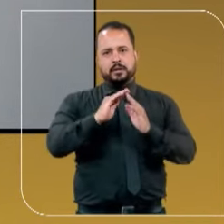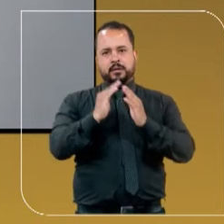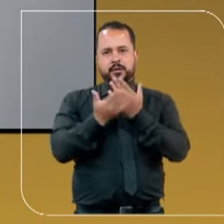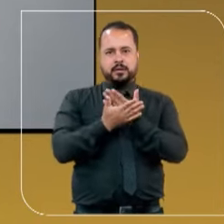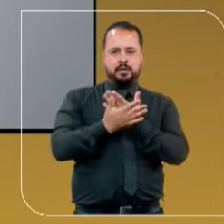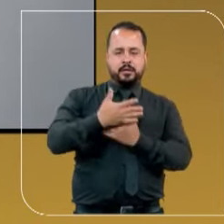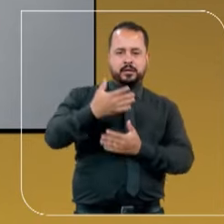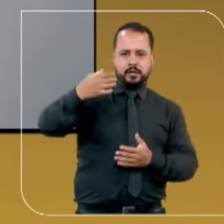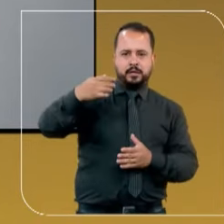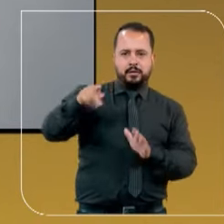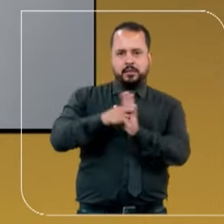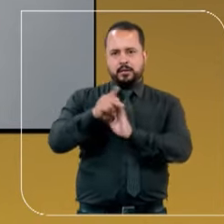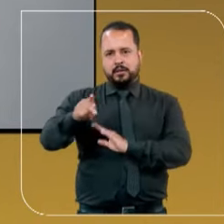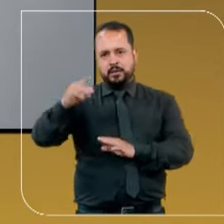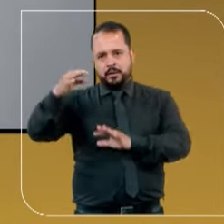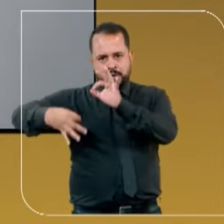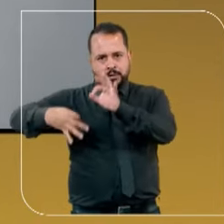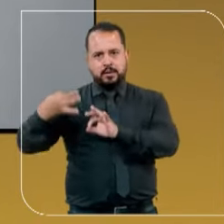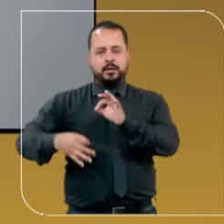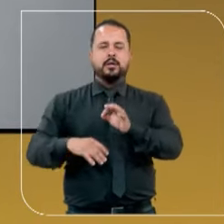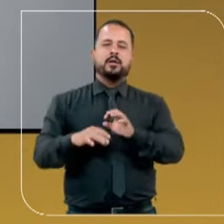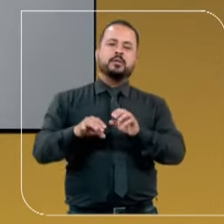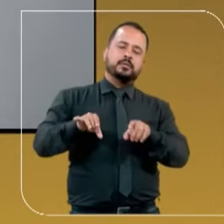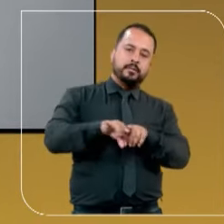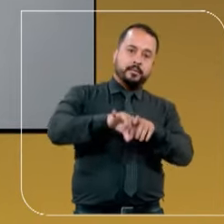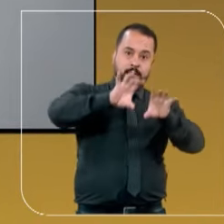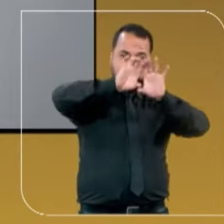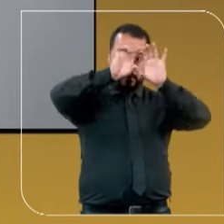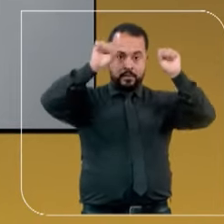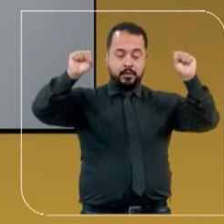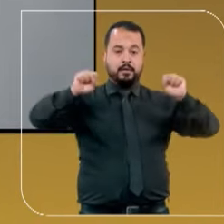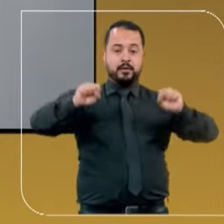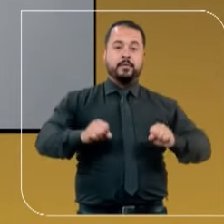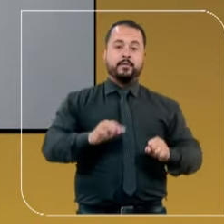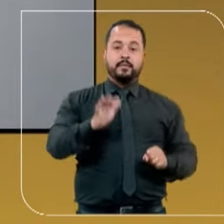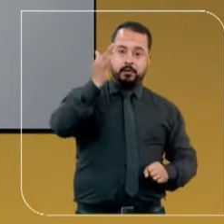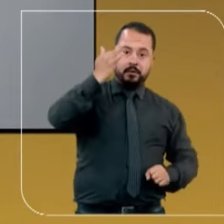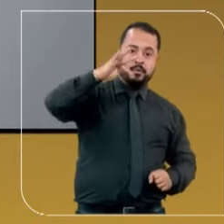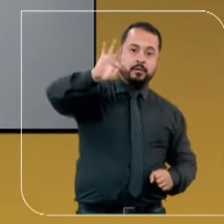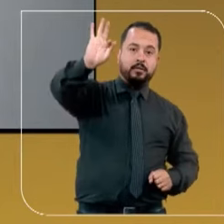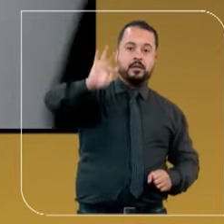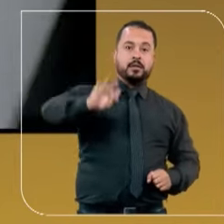magistratura e mais os 6 dos tribunais regionais federais. Hoje,